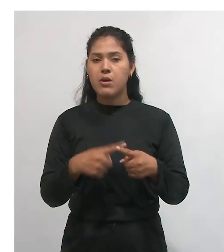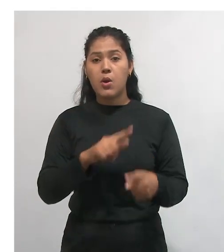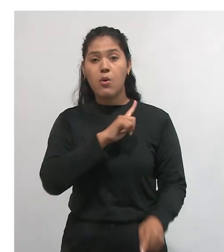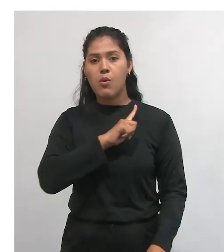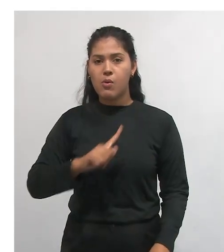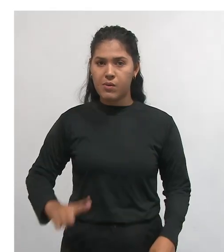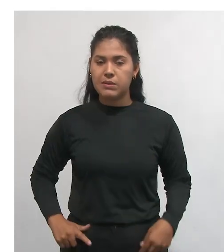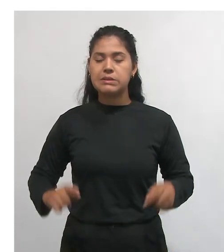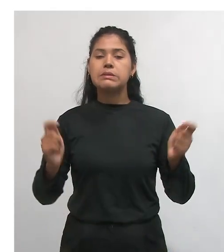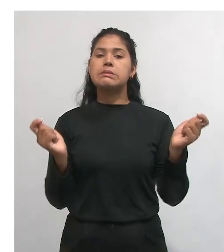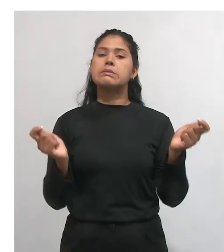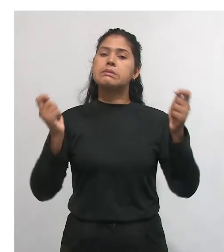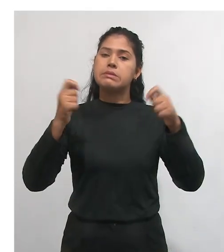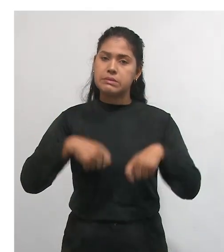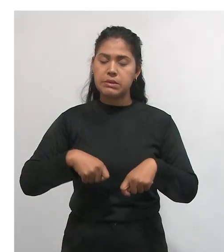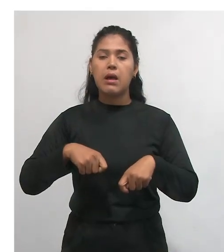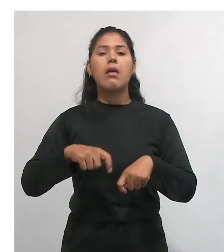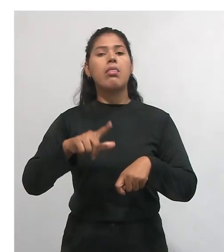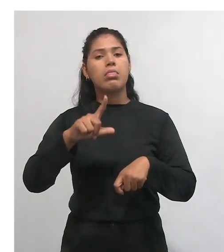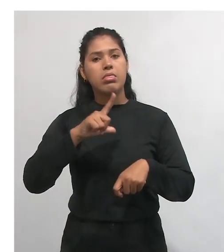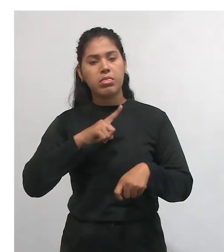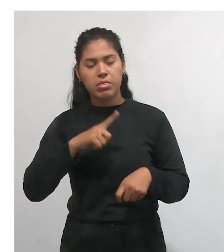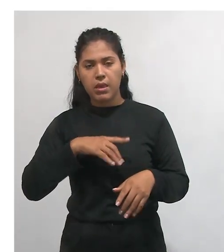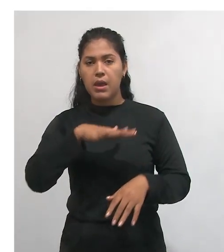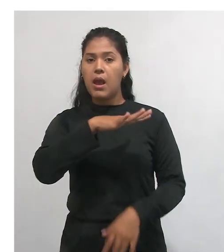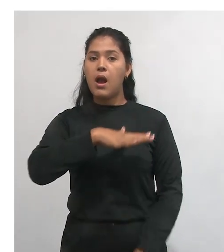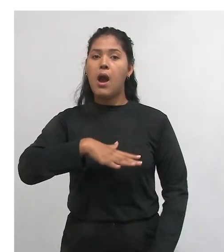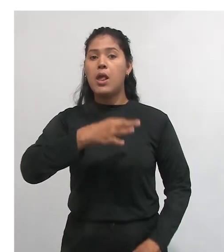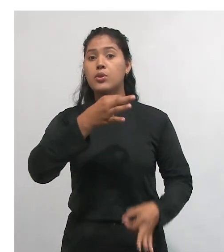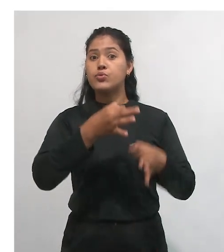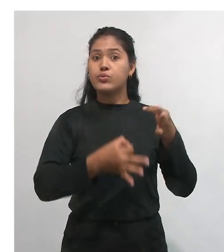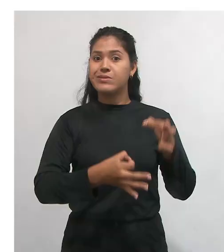de consenso, a partir de processos,